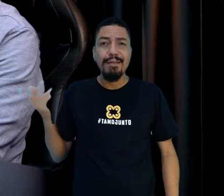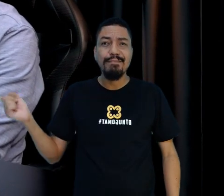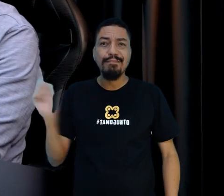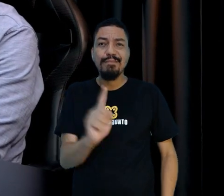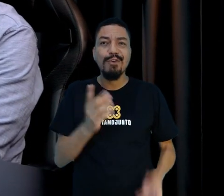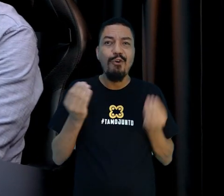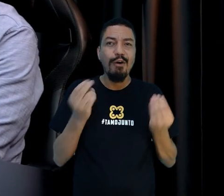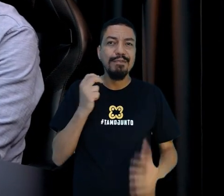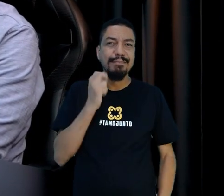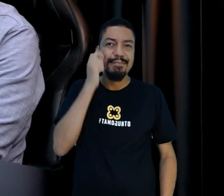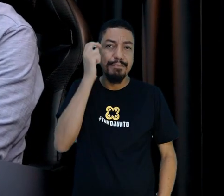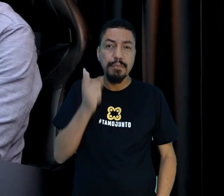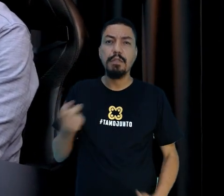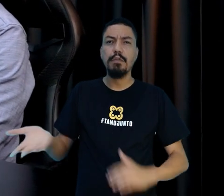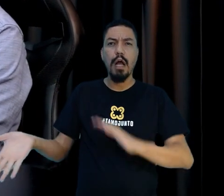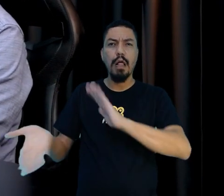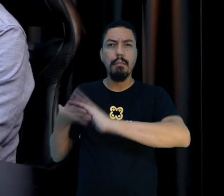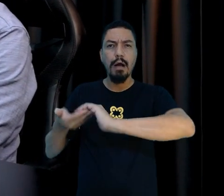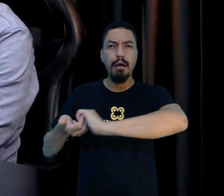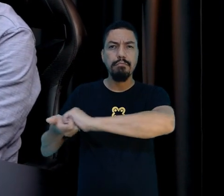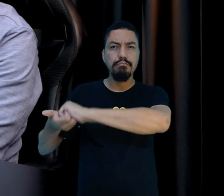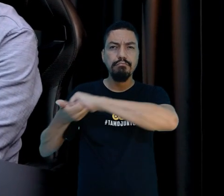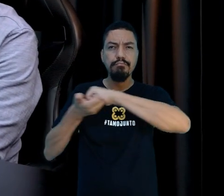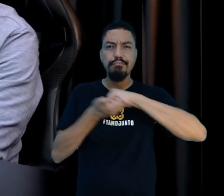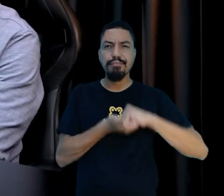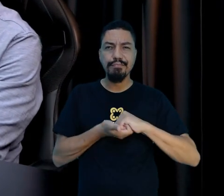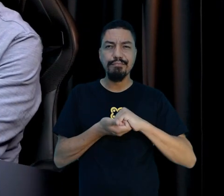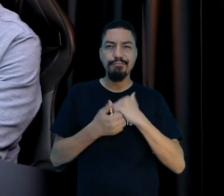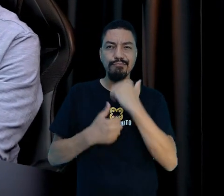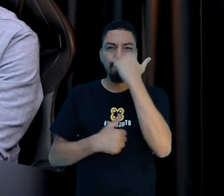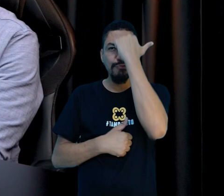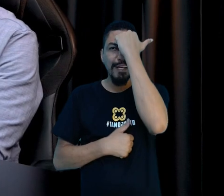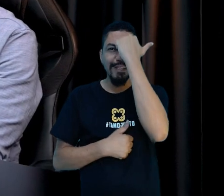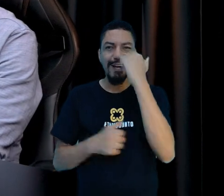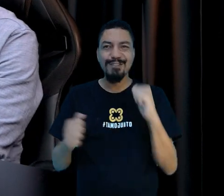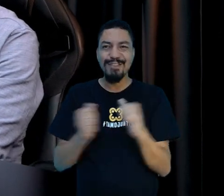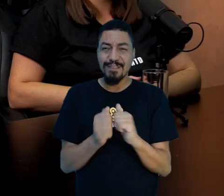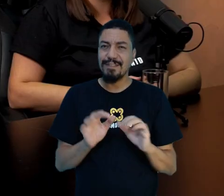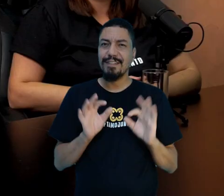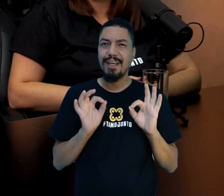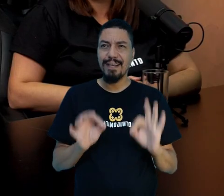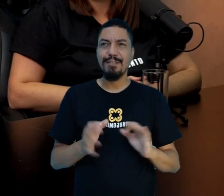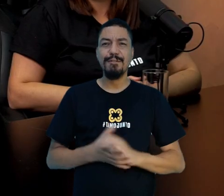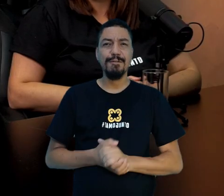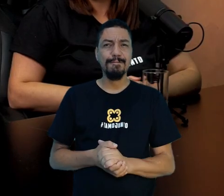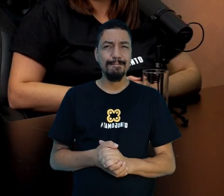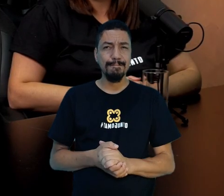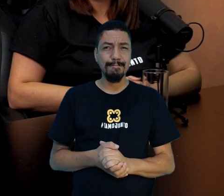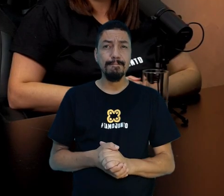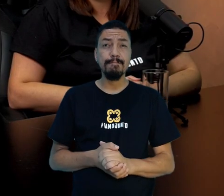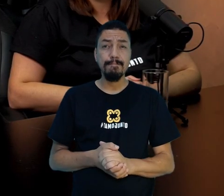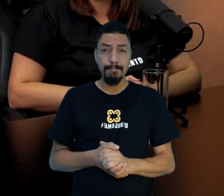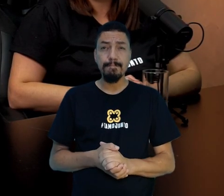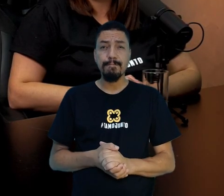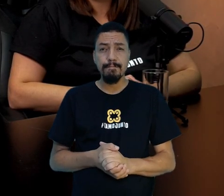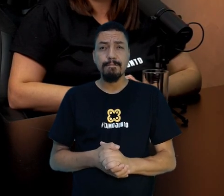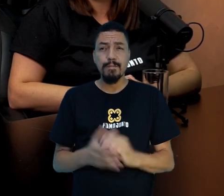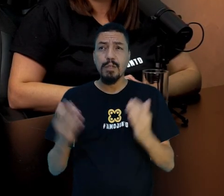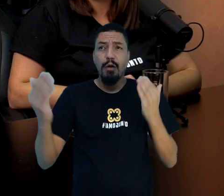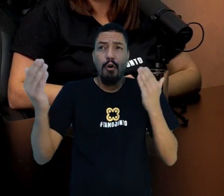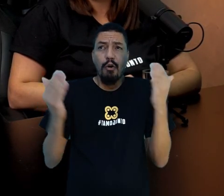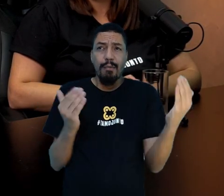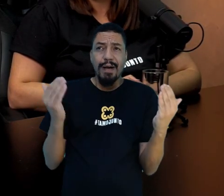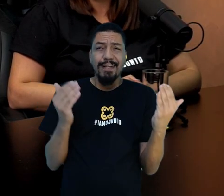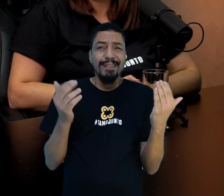Exato. chamar para dançar e ir lá pegar na mão da pessoa mesmo, sim, cara. Eu acho que Até fazendo um paralelo aqui, assim,